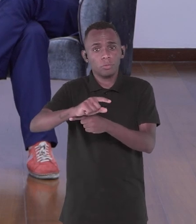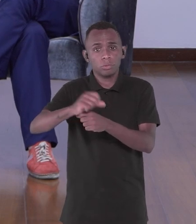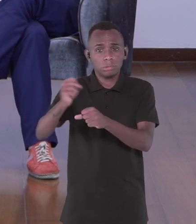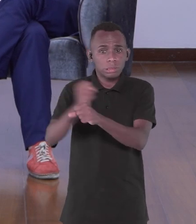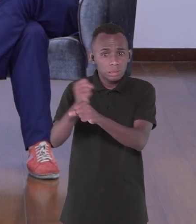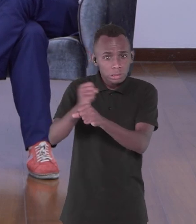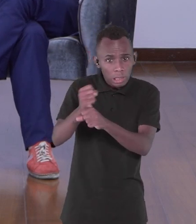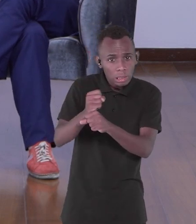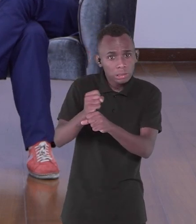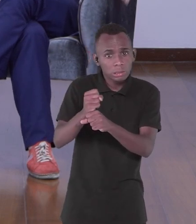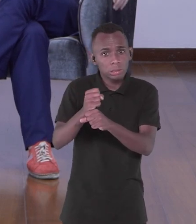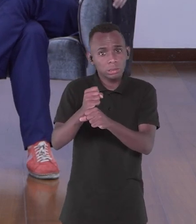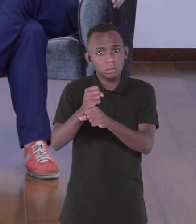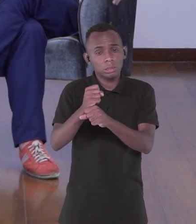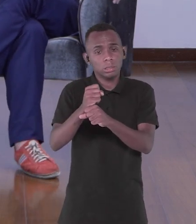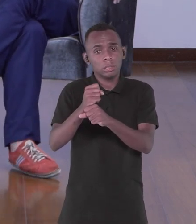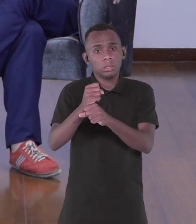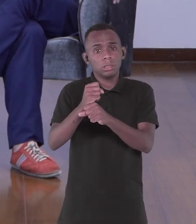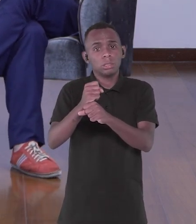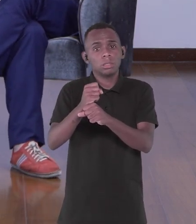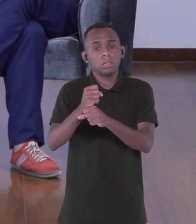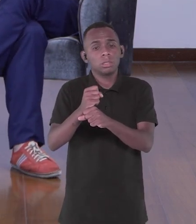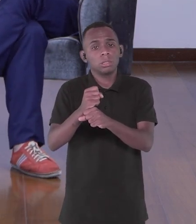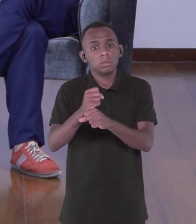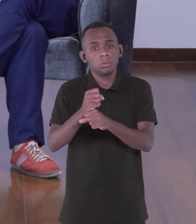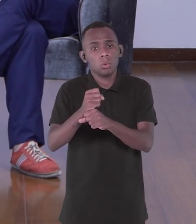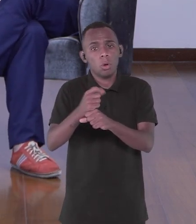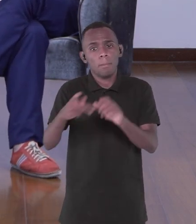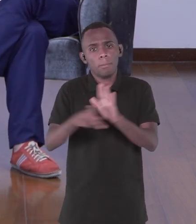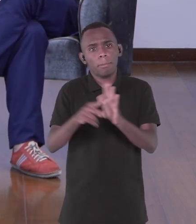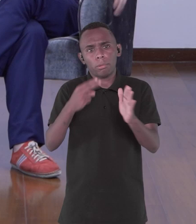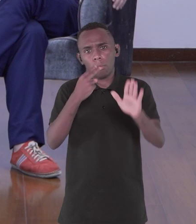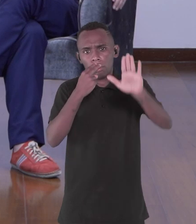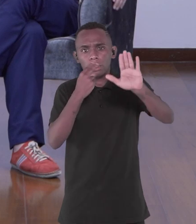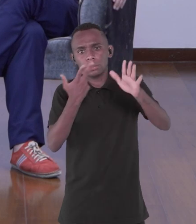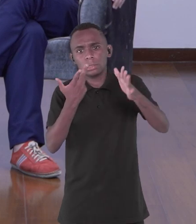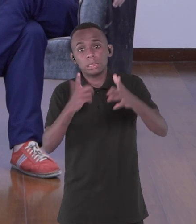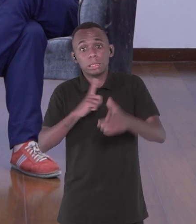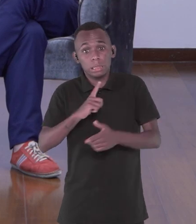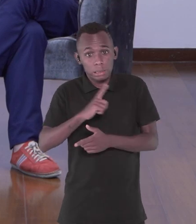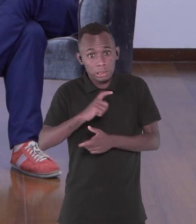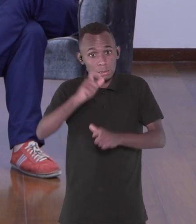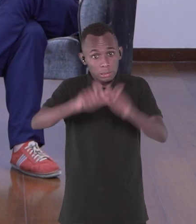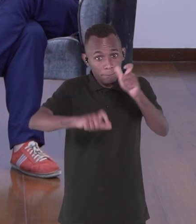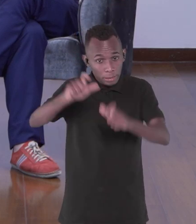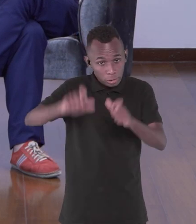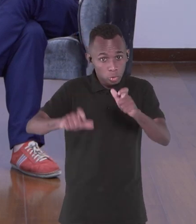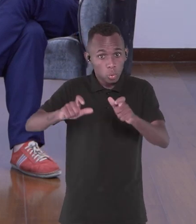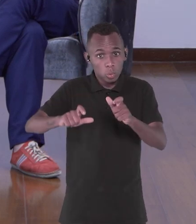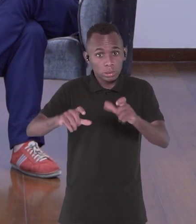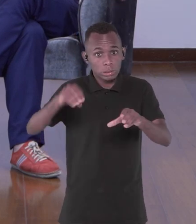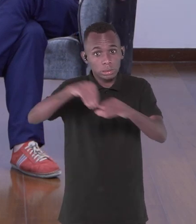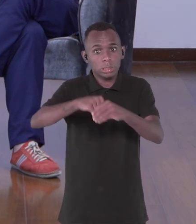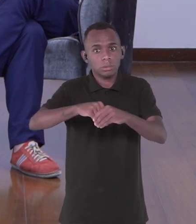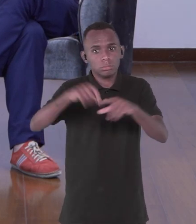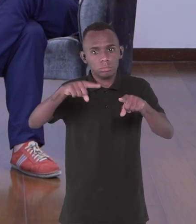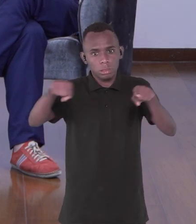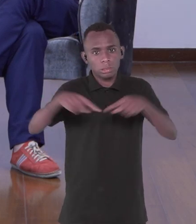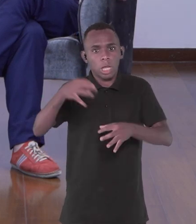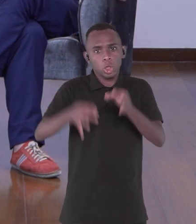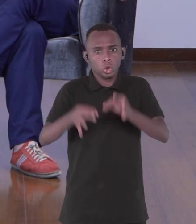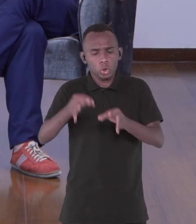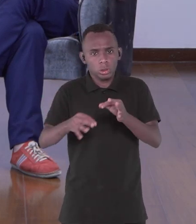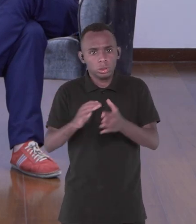da derrota do regime nazista e que você tem essas pessoas sendo trazidas a um tribunal.